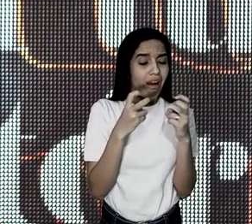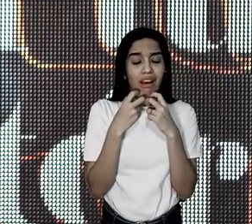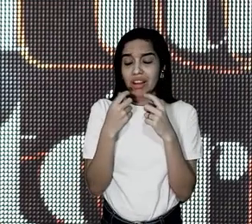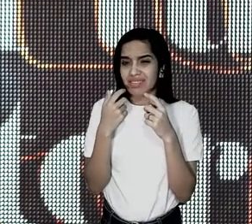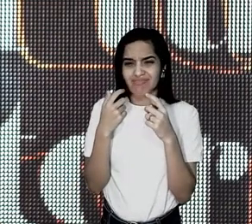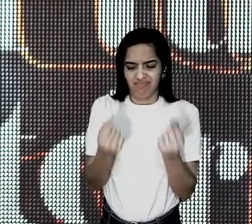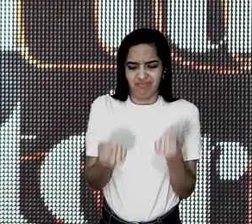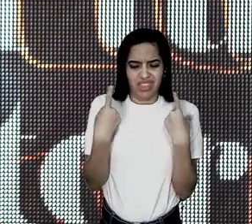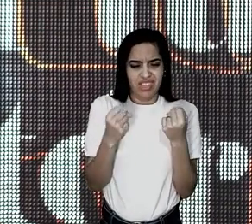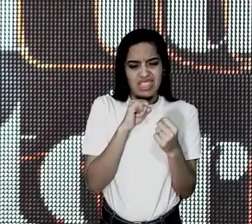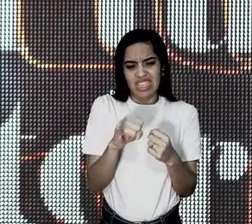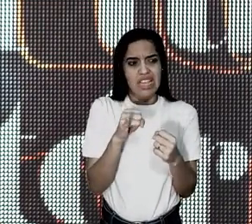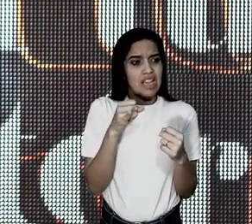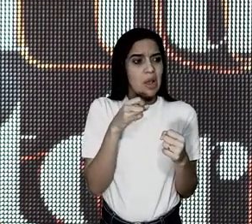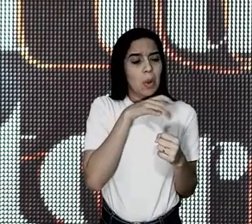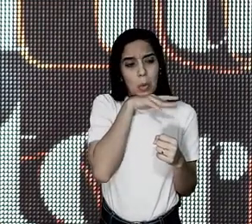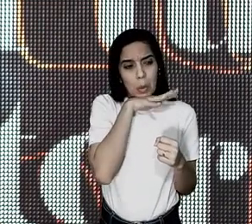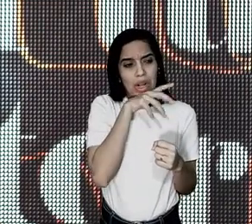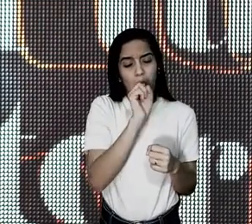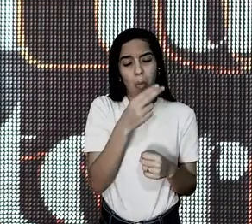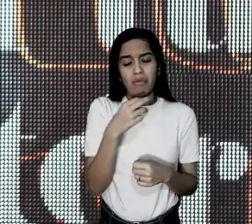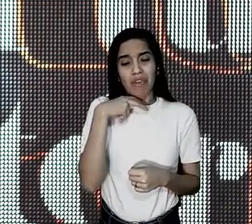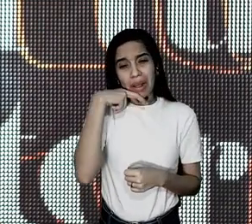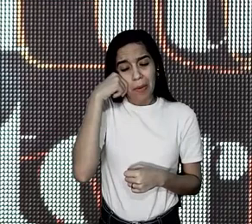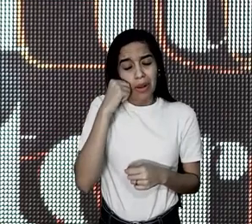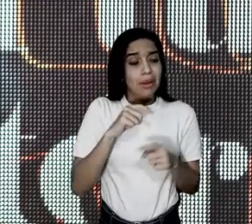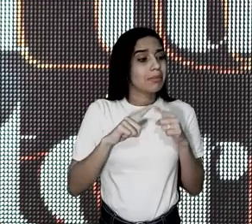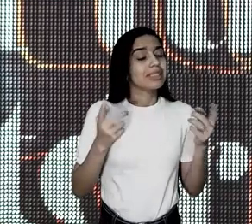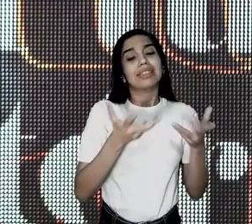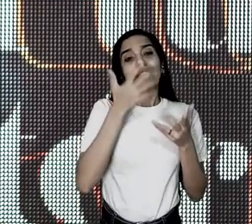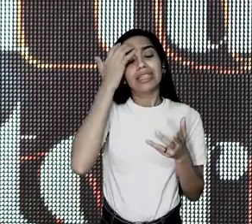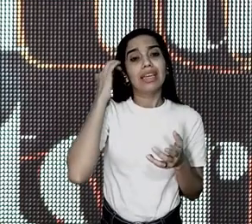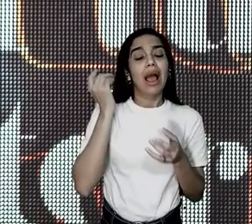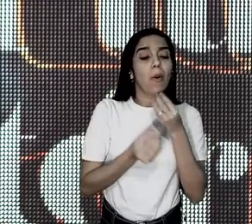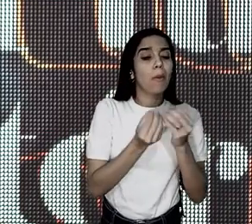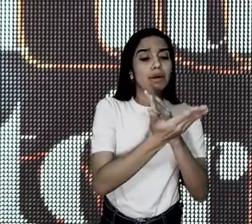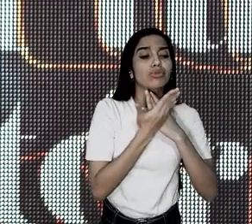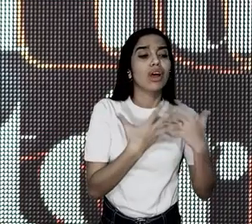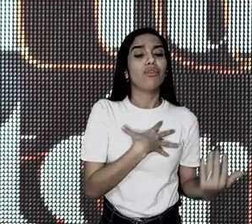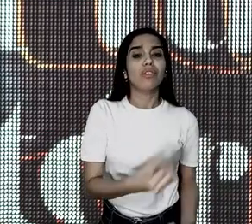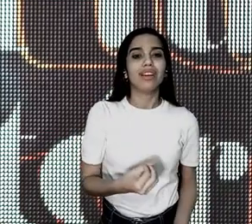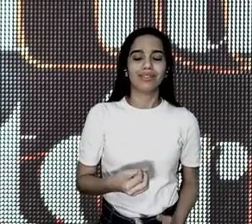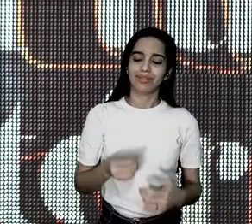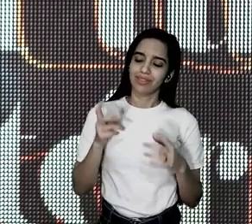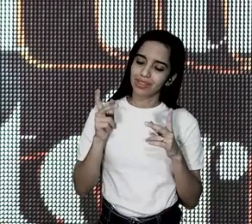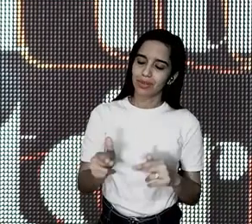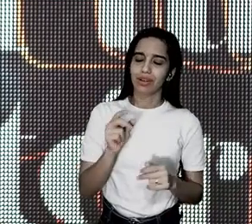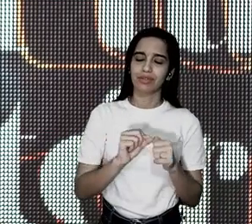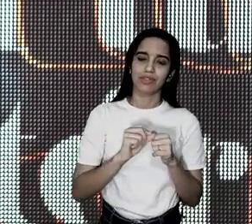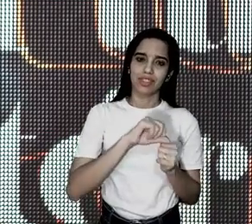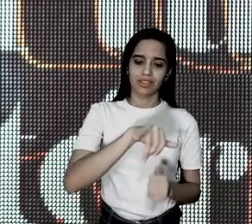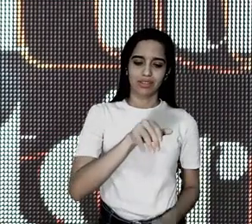se iam me incomodar ou da vergonha que elas estavam passando. Elas queriam uma solução para os seus filhos. Foi isso que fez